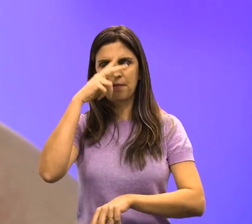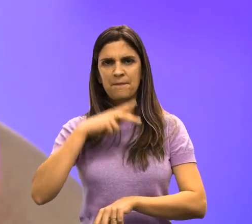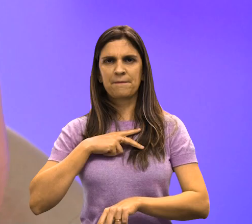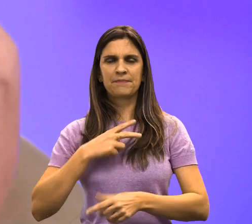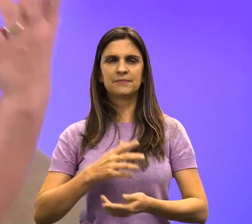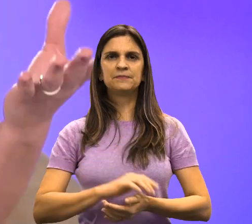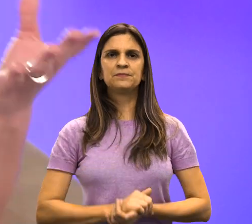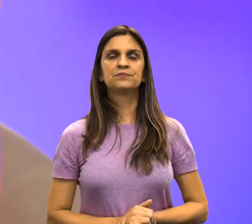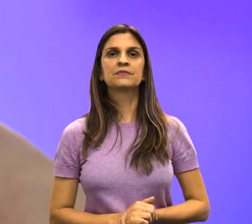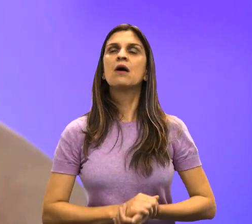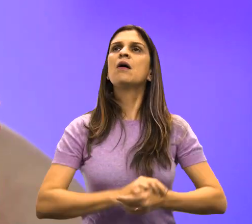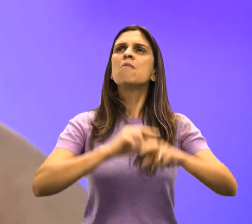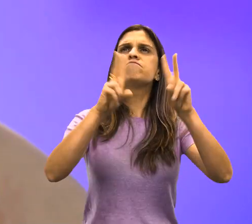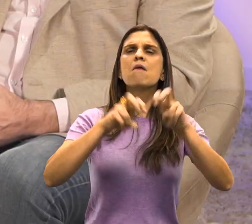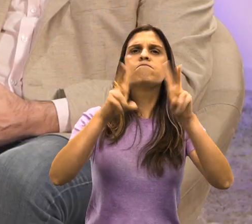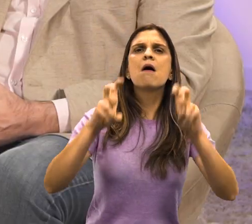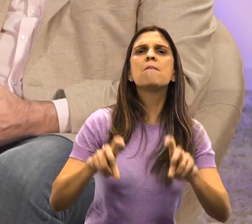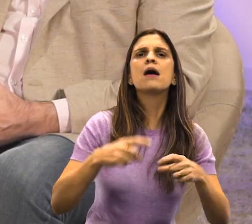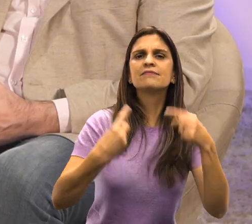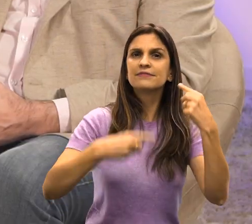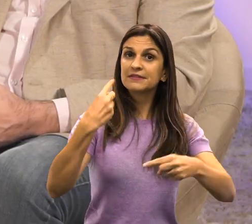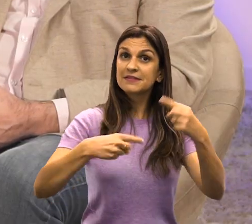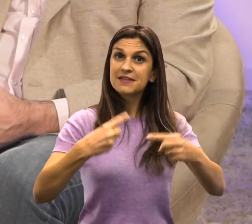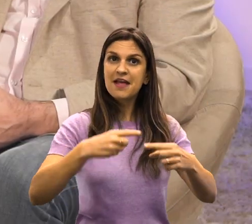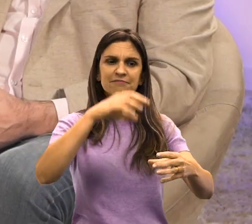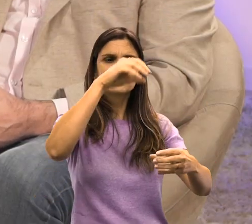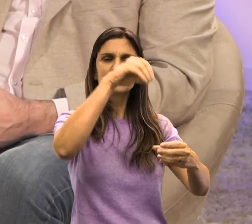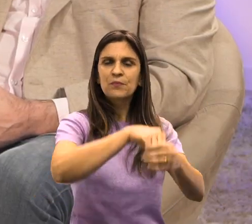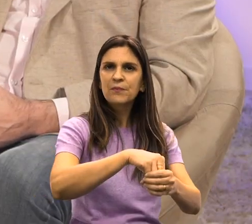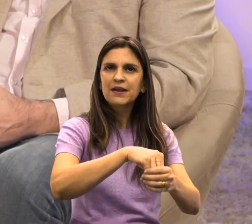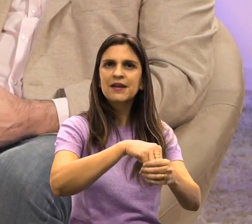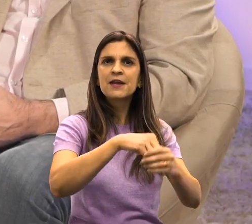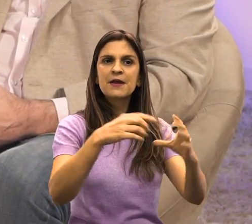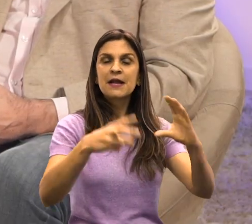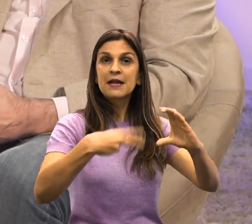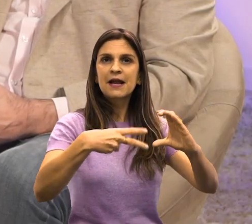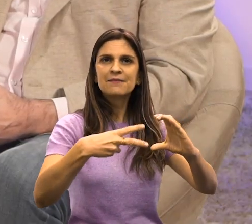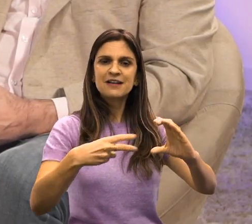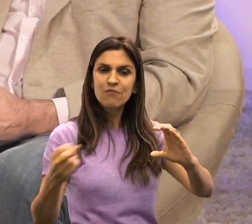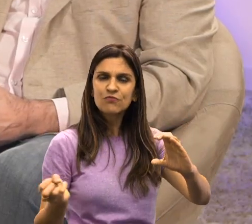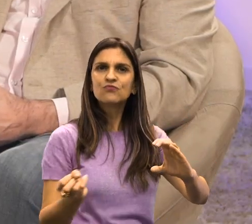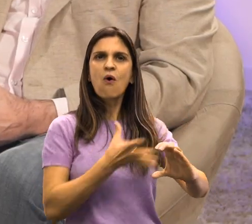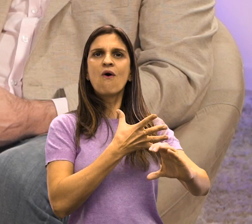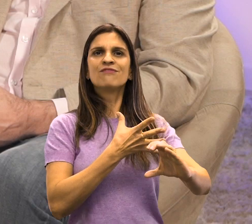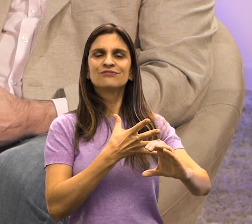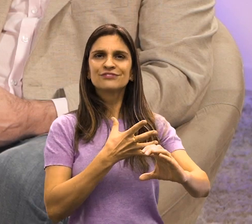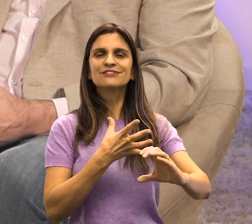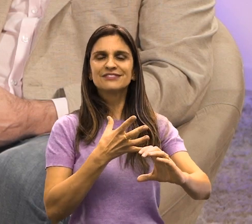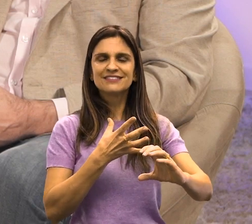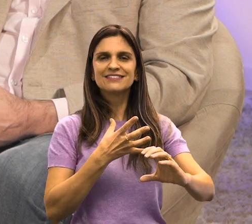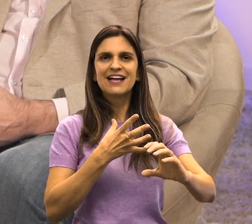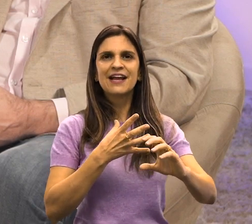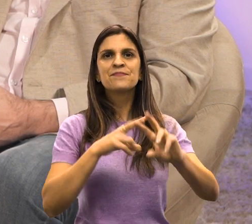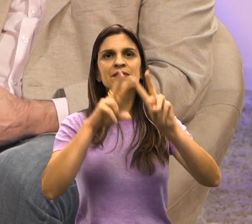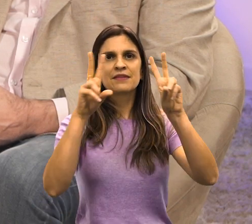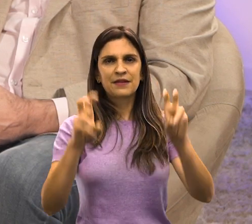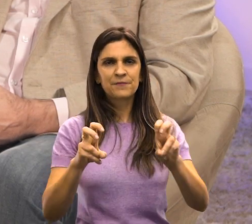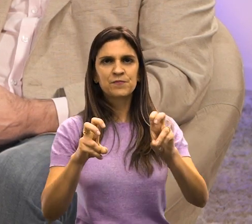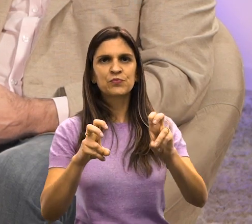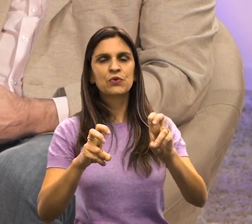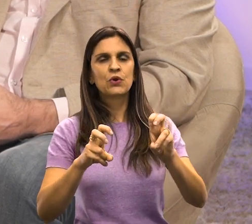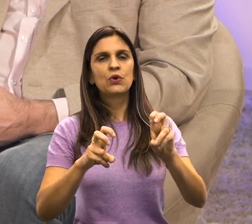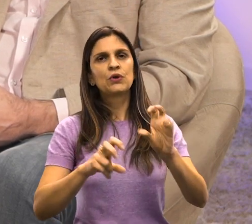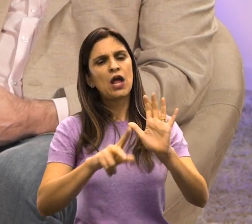trouxe debates, temas novos a serem discutidos ali na casa, como, por exemplo, a criação do Plano Municipal da